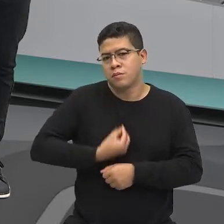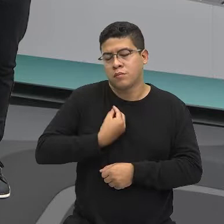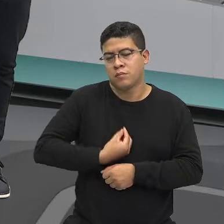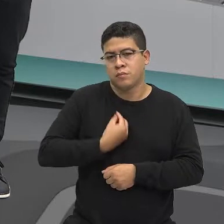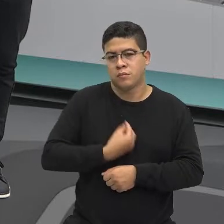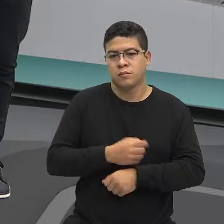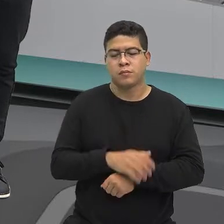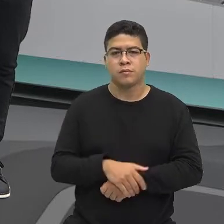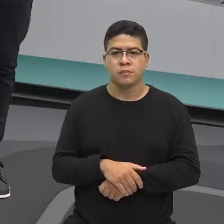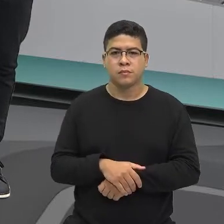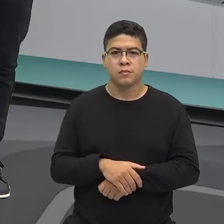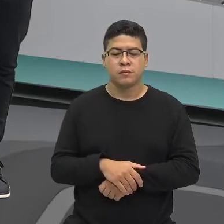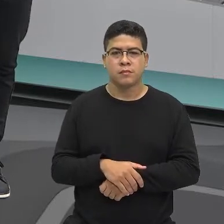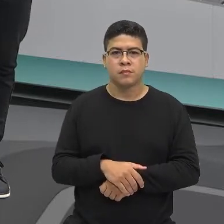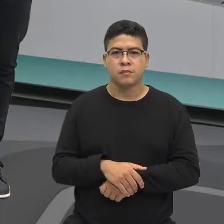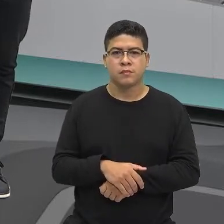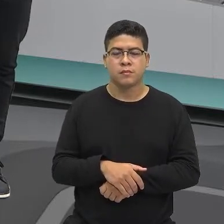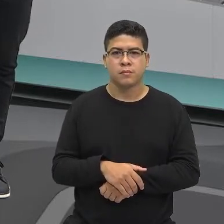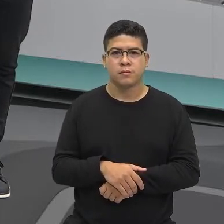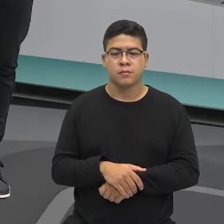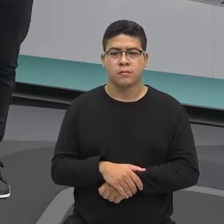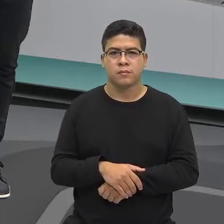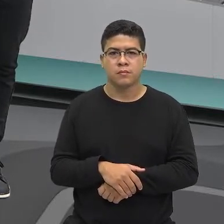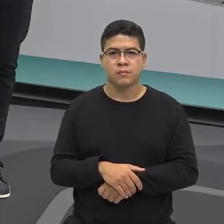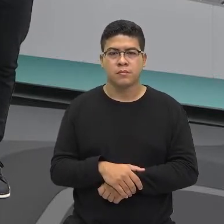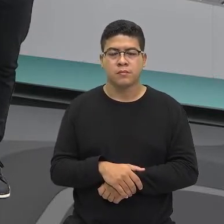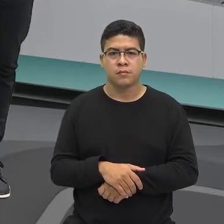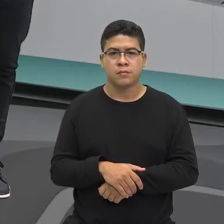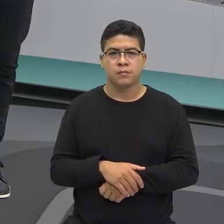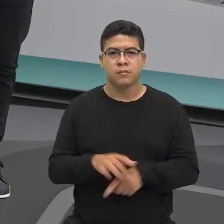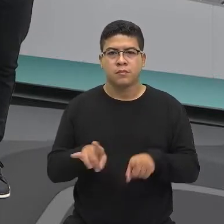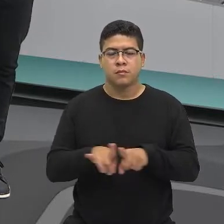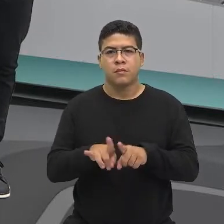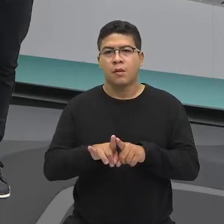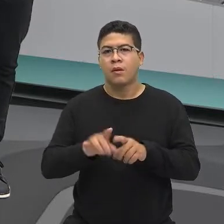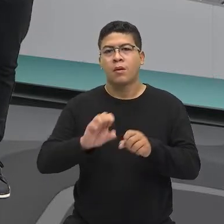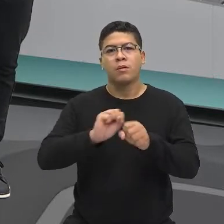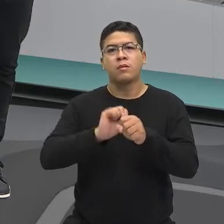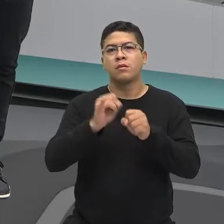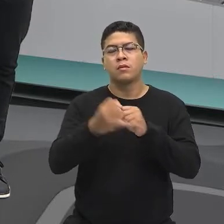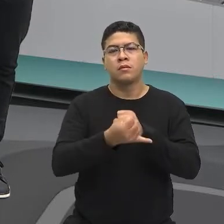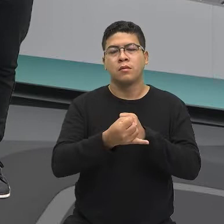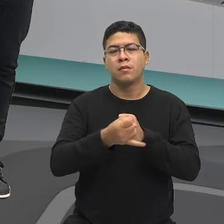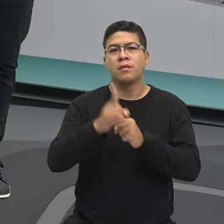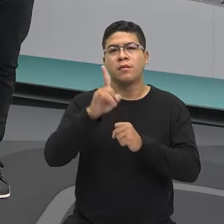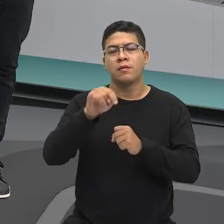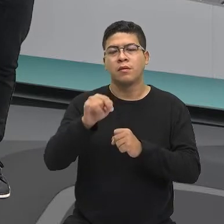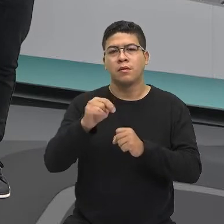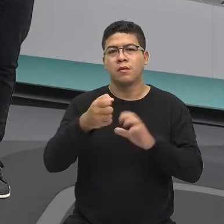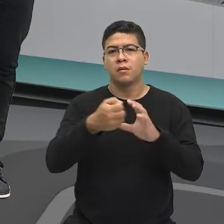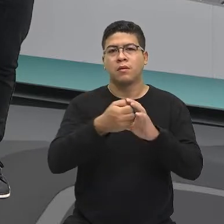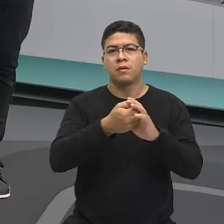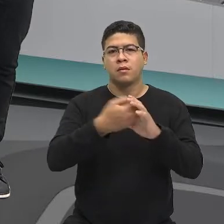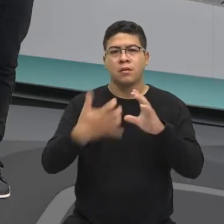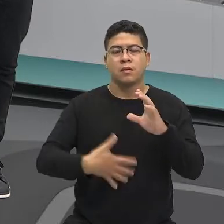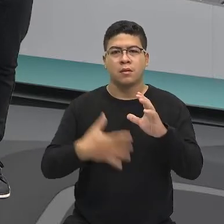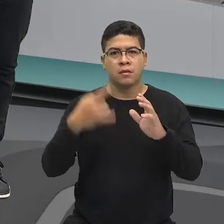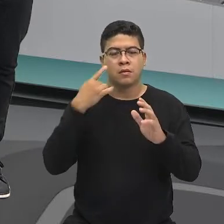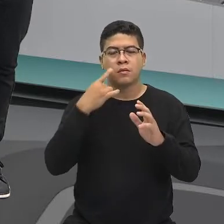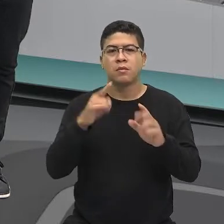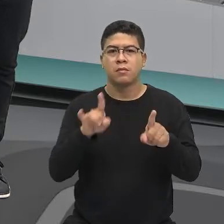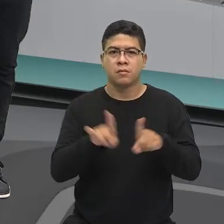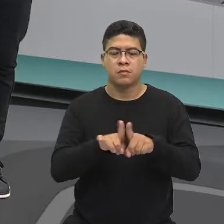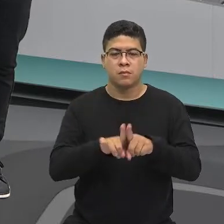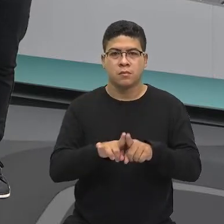saber. Então, o adjetivo ele vai caracterizar esses nomes, caracterizar esses